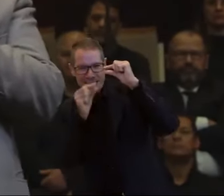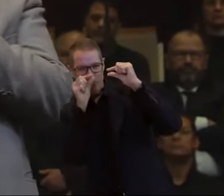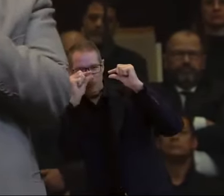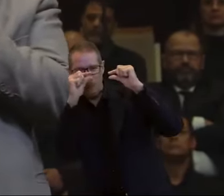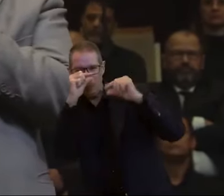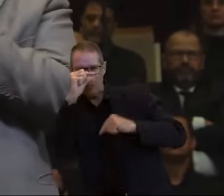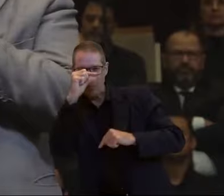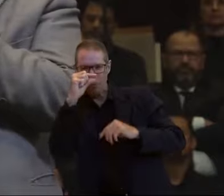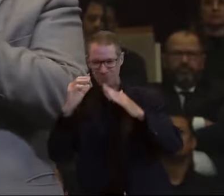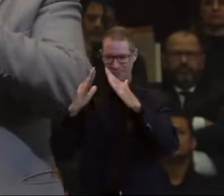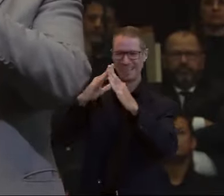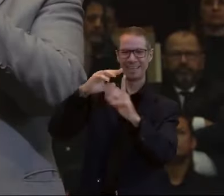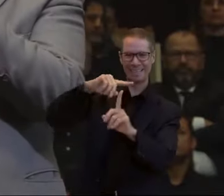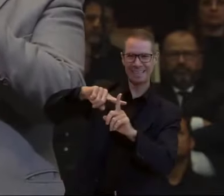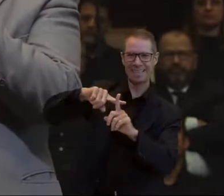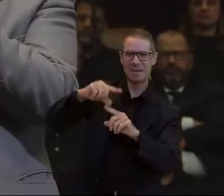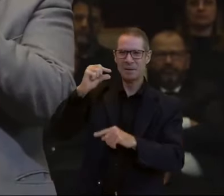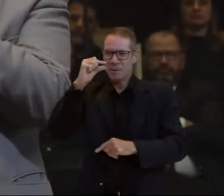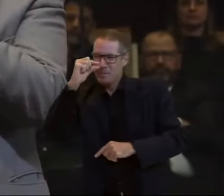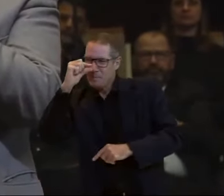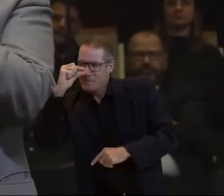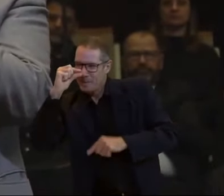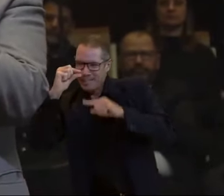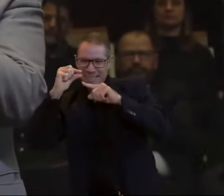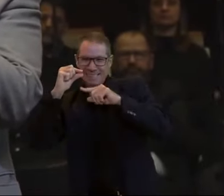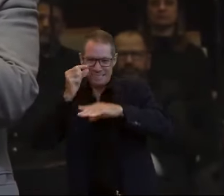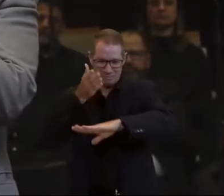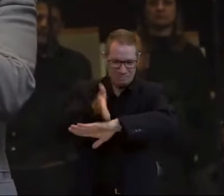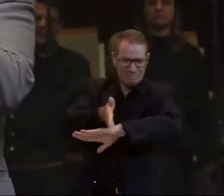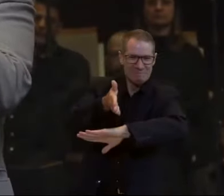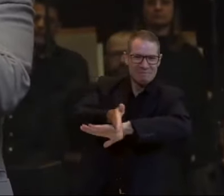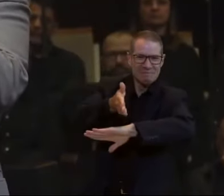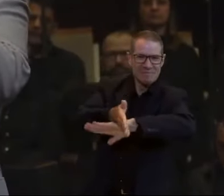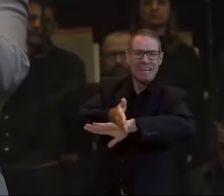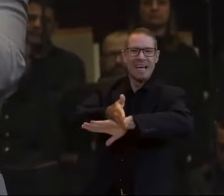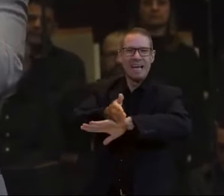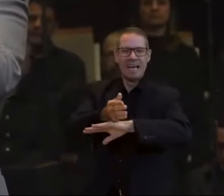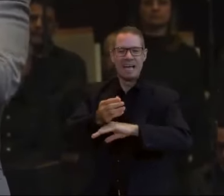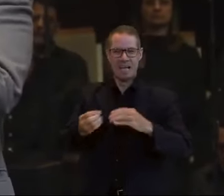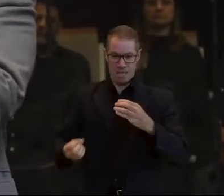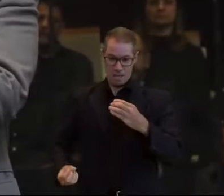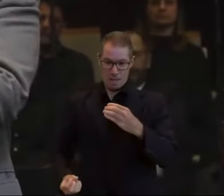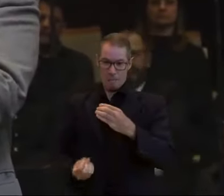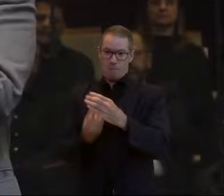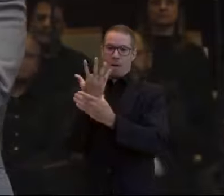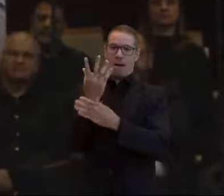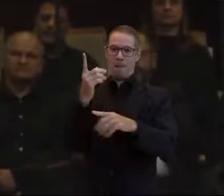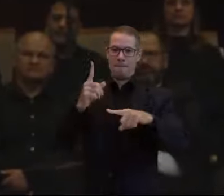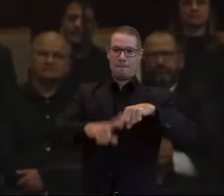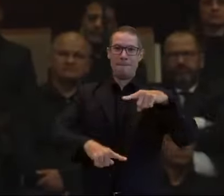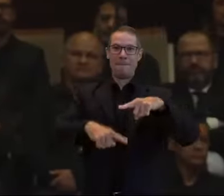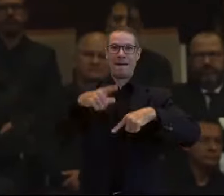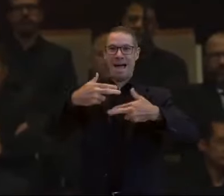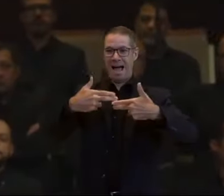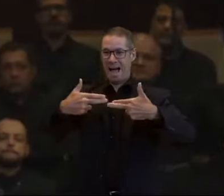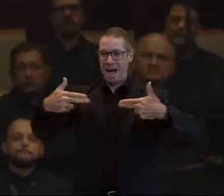dessa igreja, só um pedacinho, que toma forma material